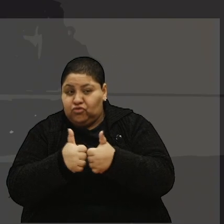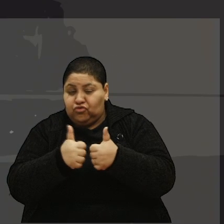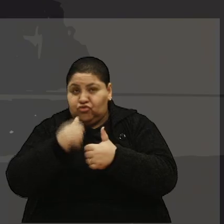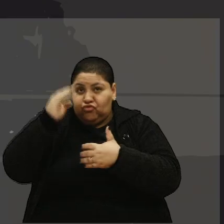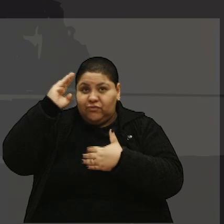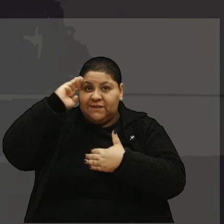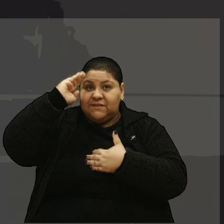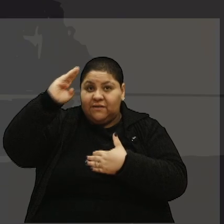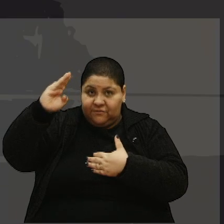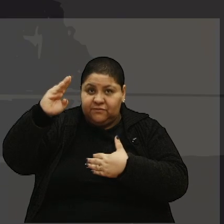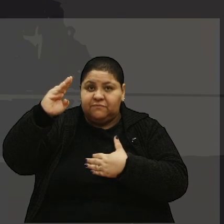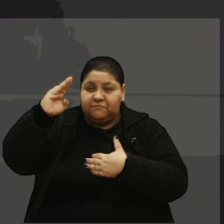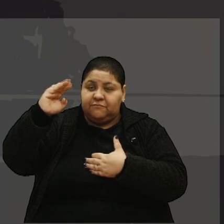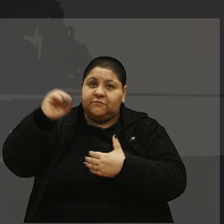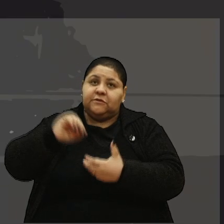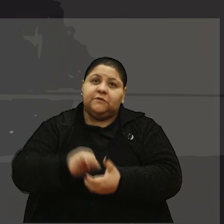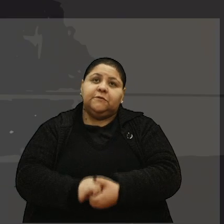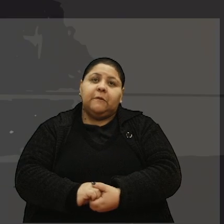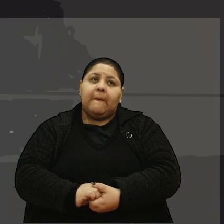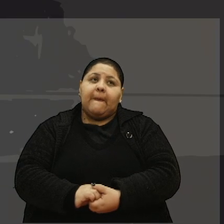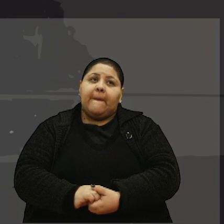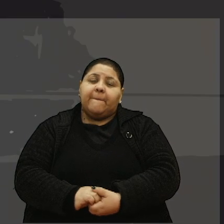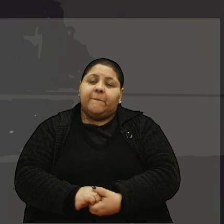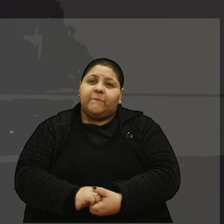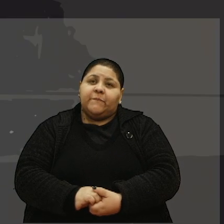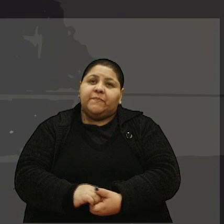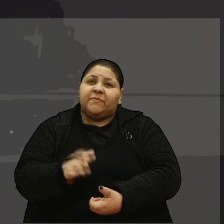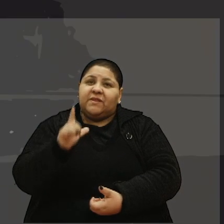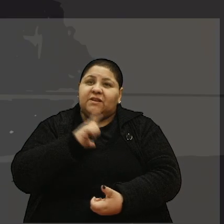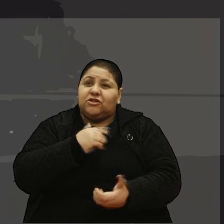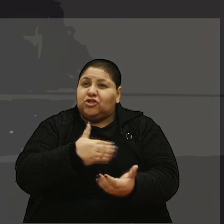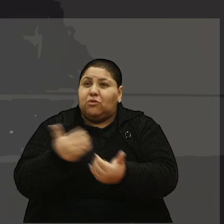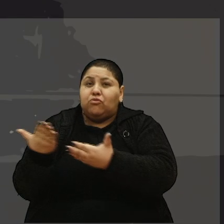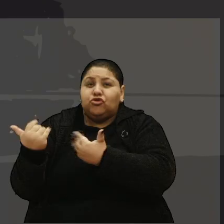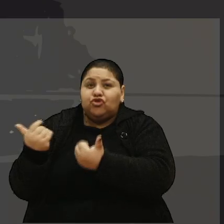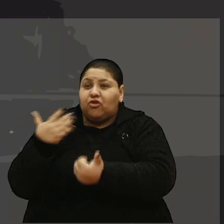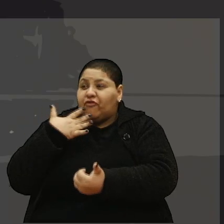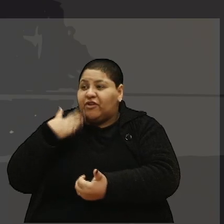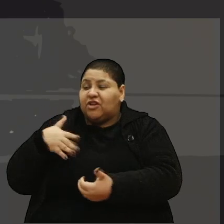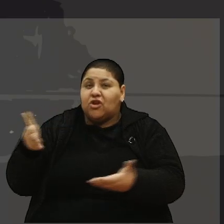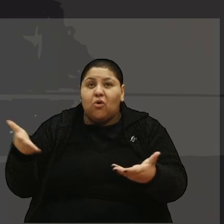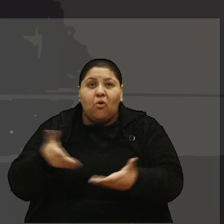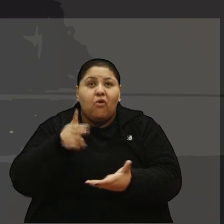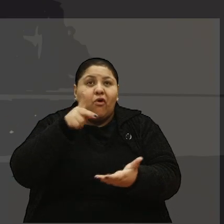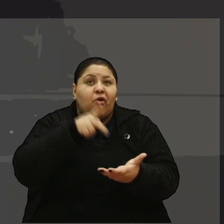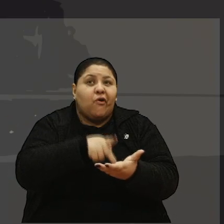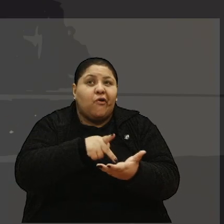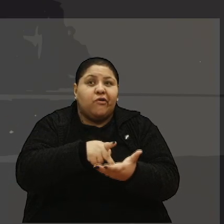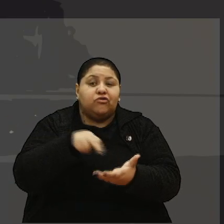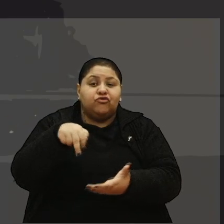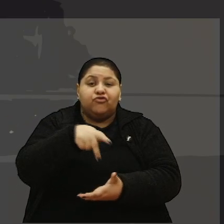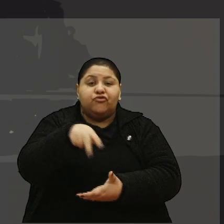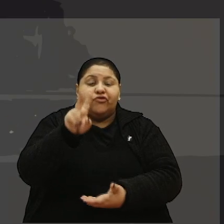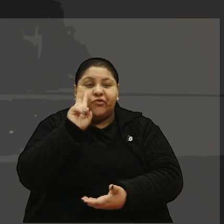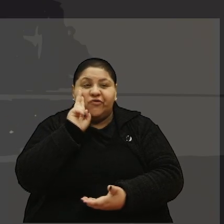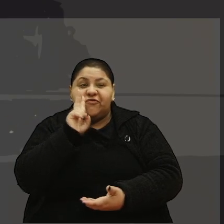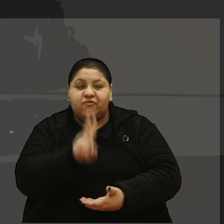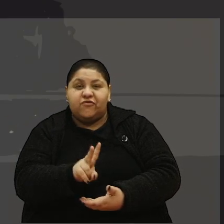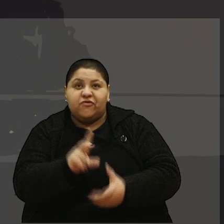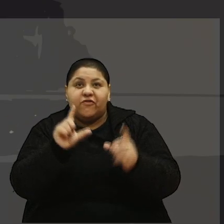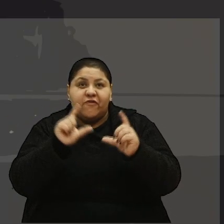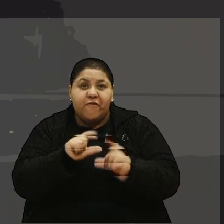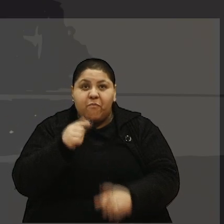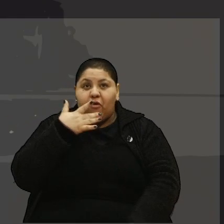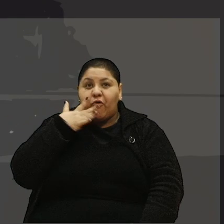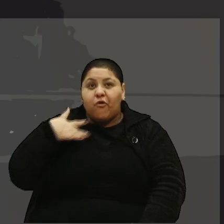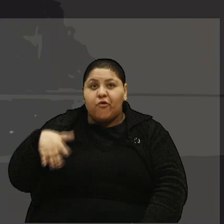né? E tinha muito jovem, muita criança. E hoje, na verdade, se tu andar na rua, tu vai ver pouca criança,